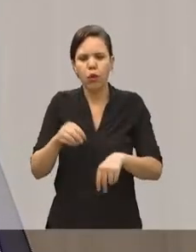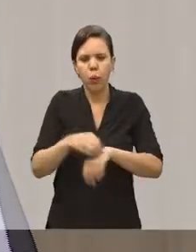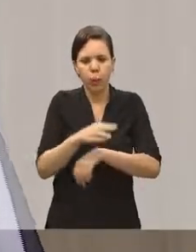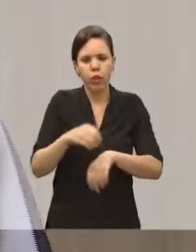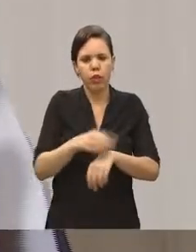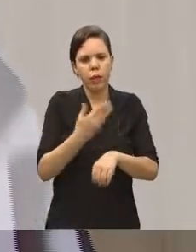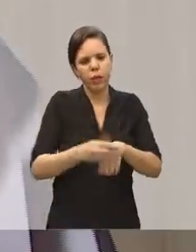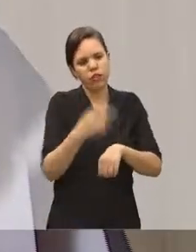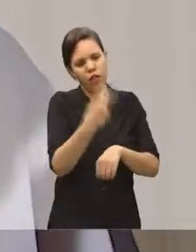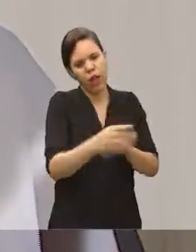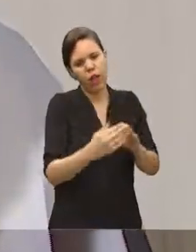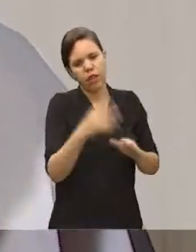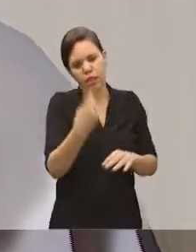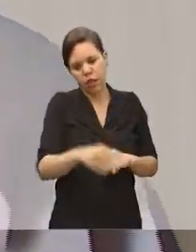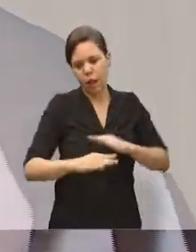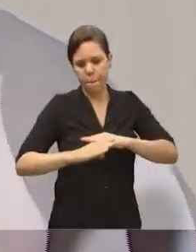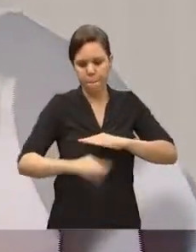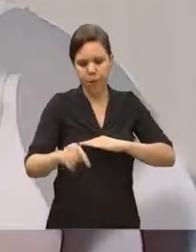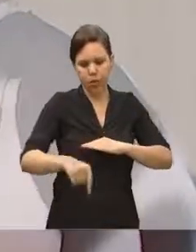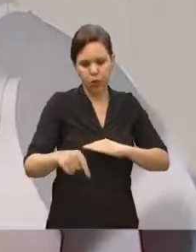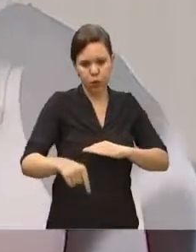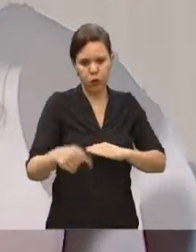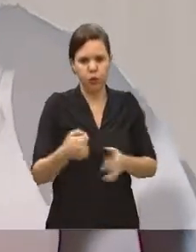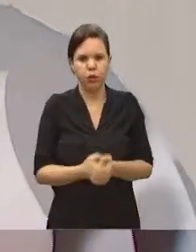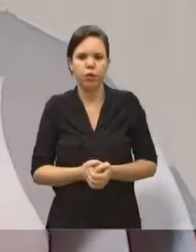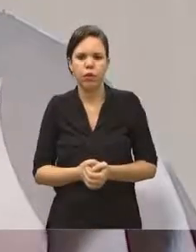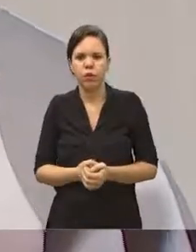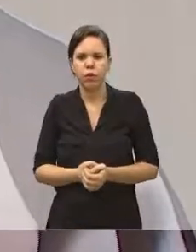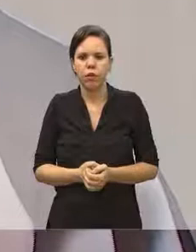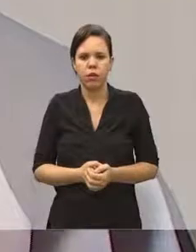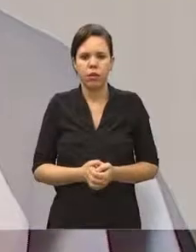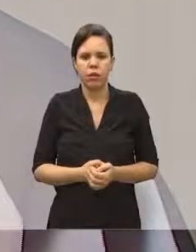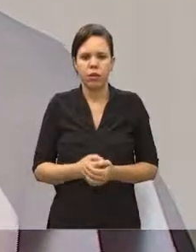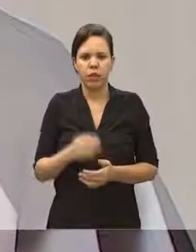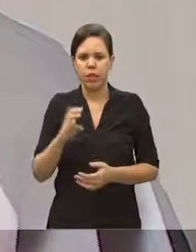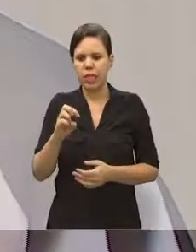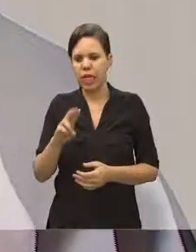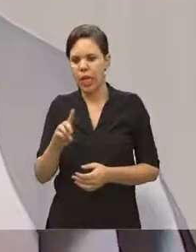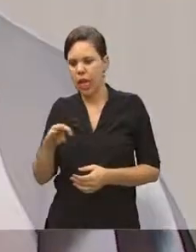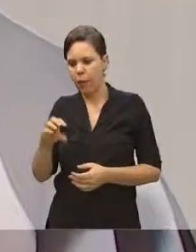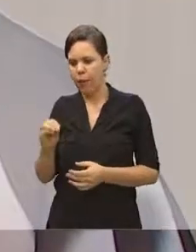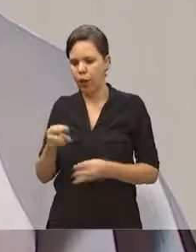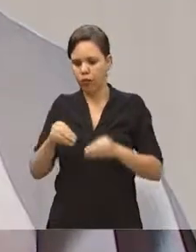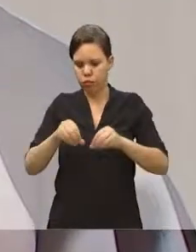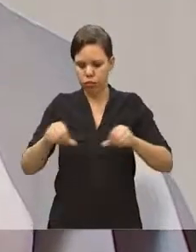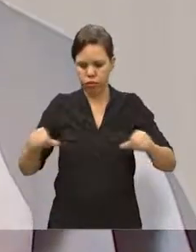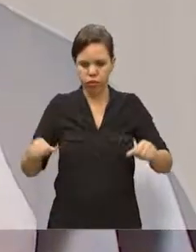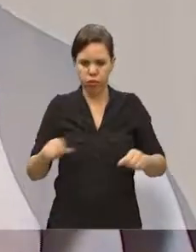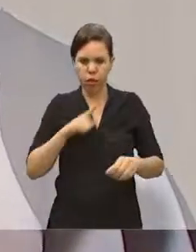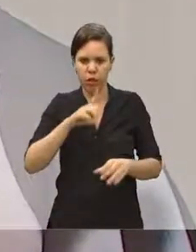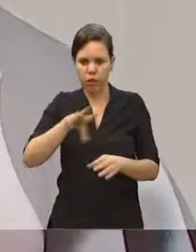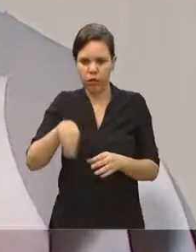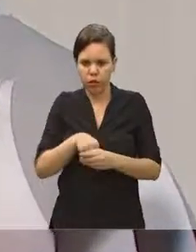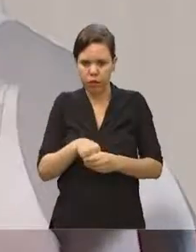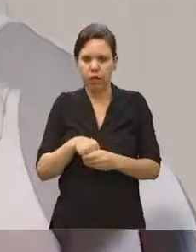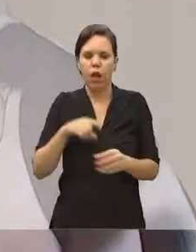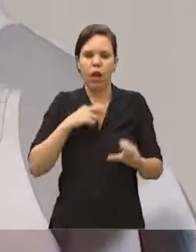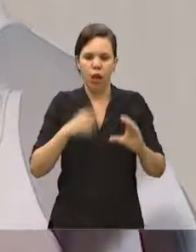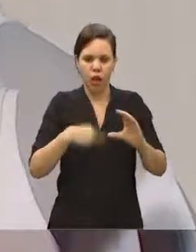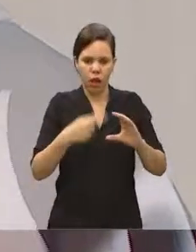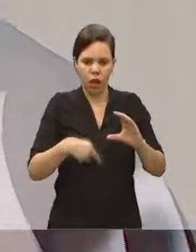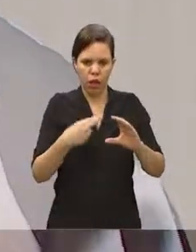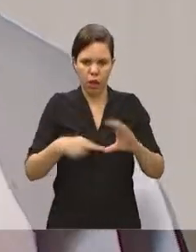dela. Por exemplo, o piso. Esse é um piso cerâmico que tem na composição reciclagem de